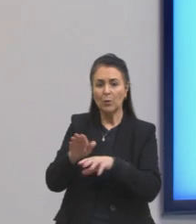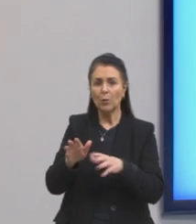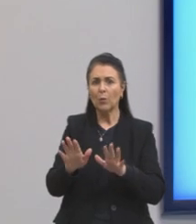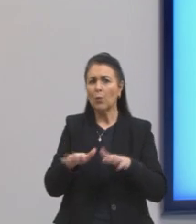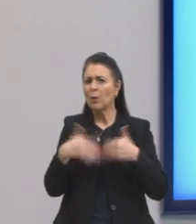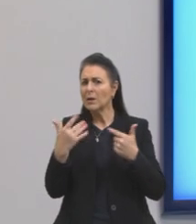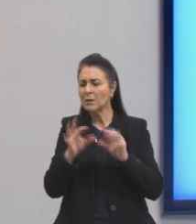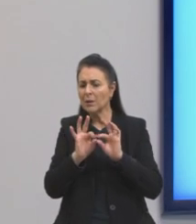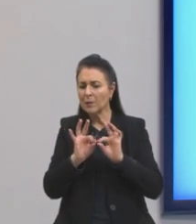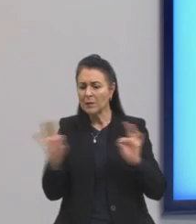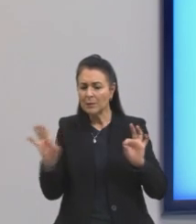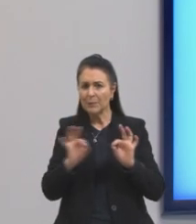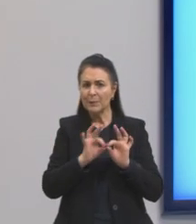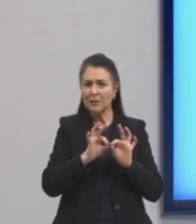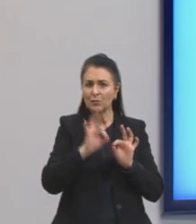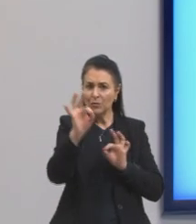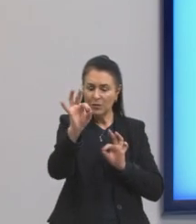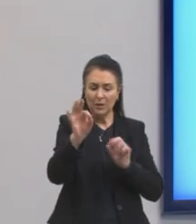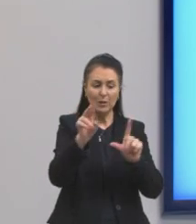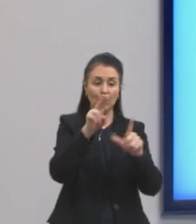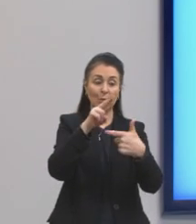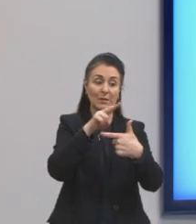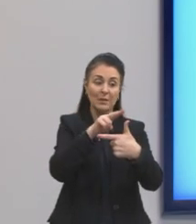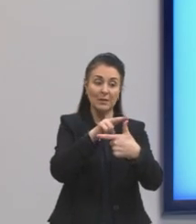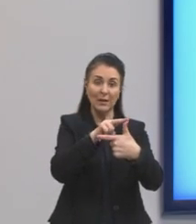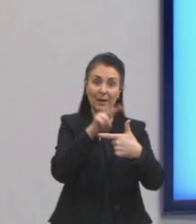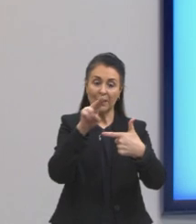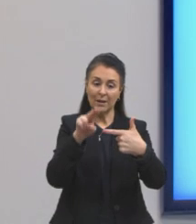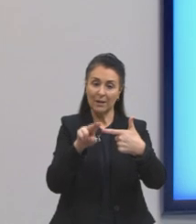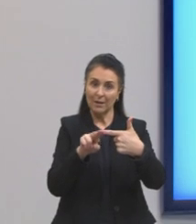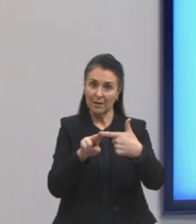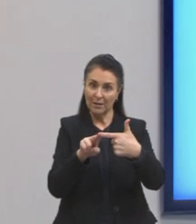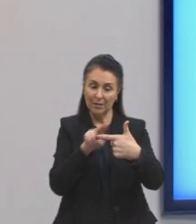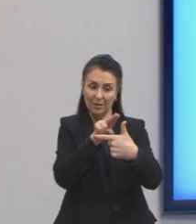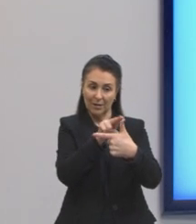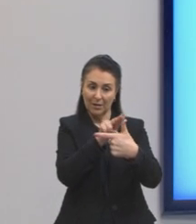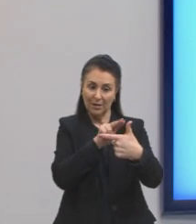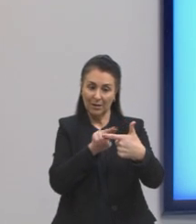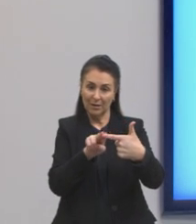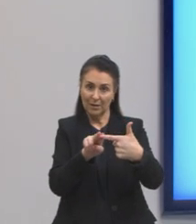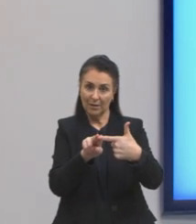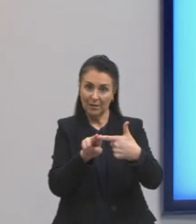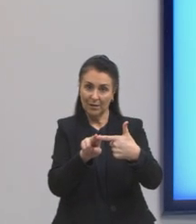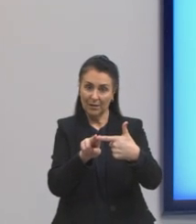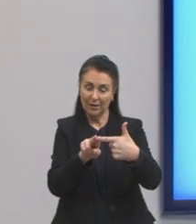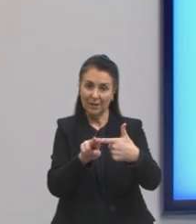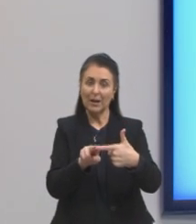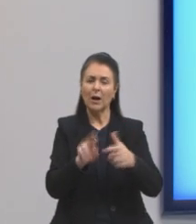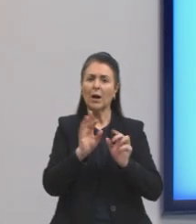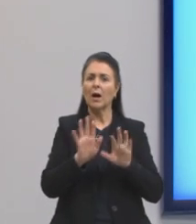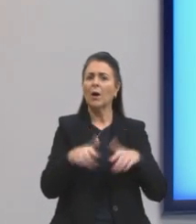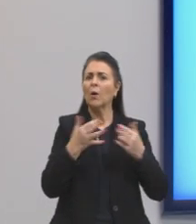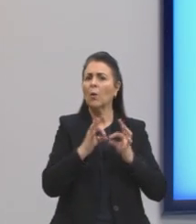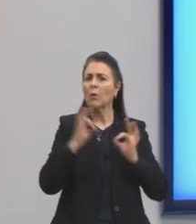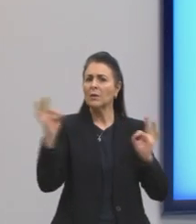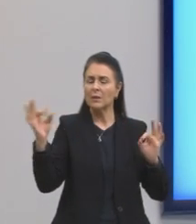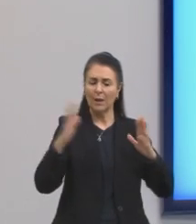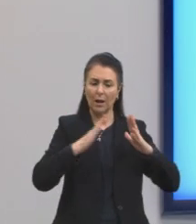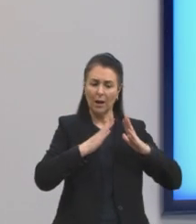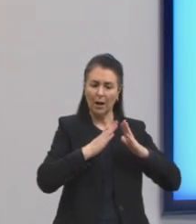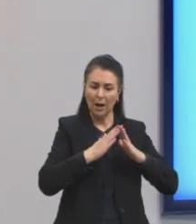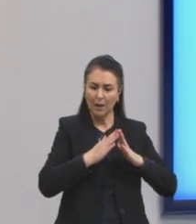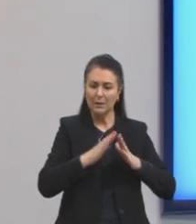medidas dos catetos para que a gente possa então determinar a distância da nossa casa da casa ali que é o ponto em questão